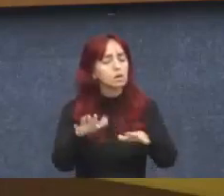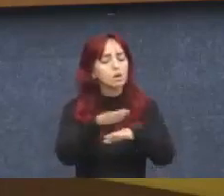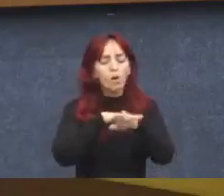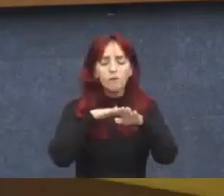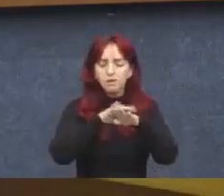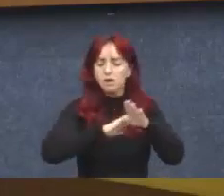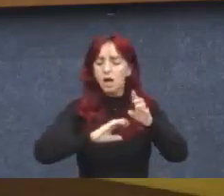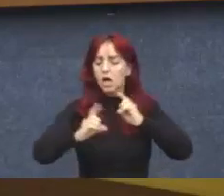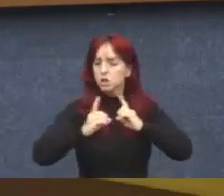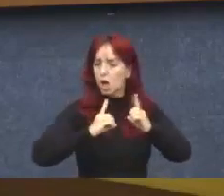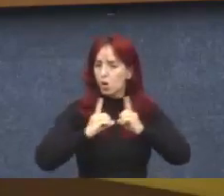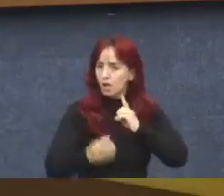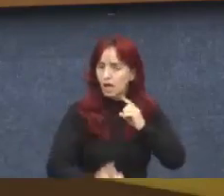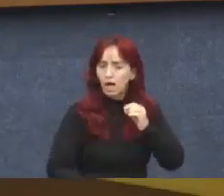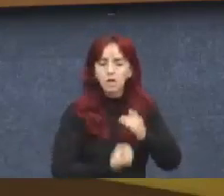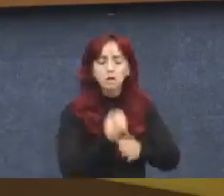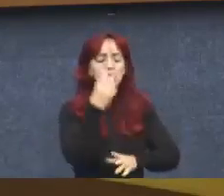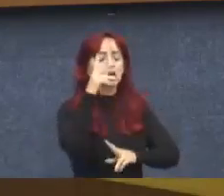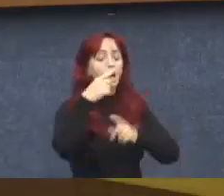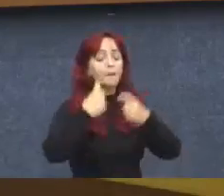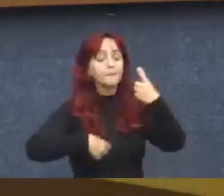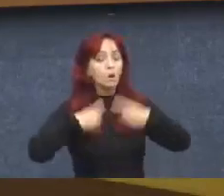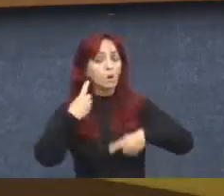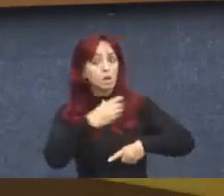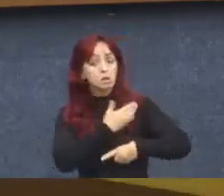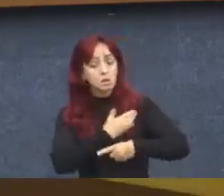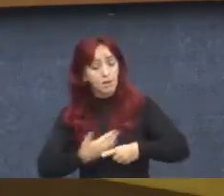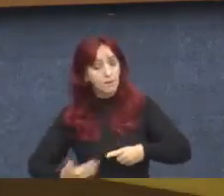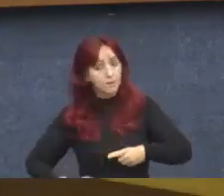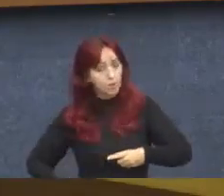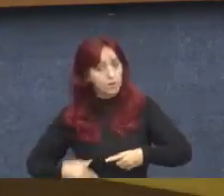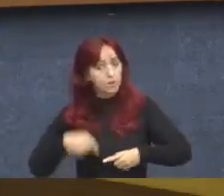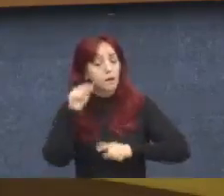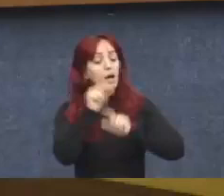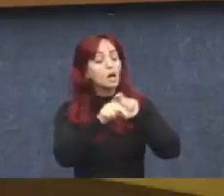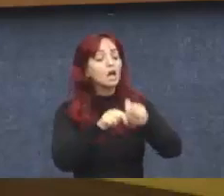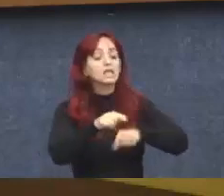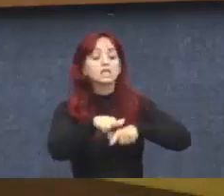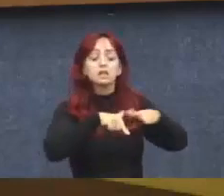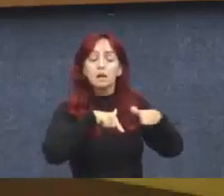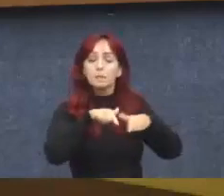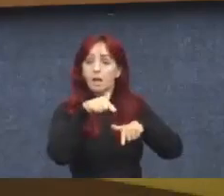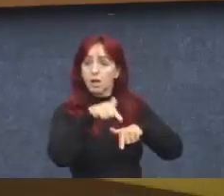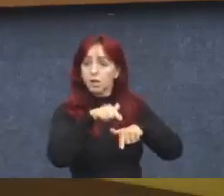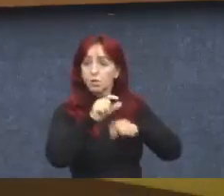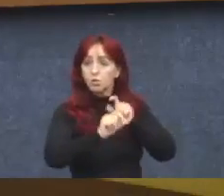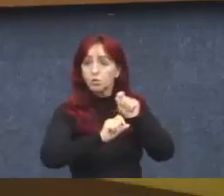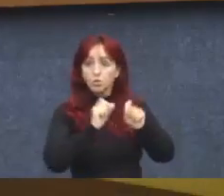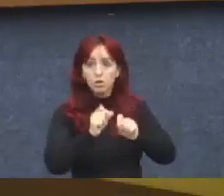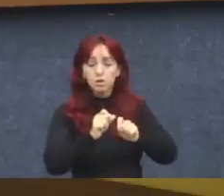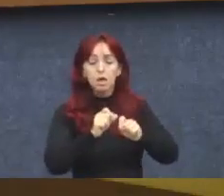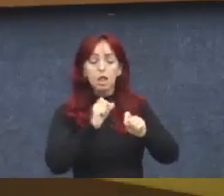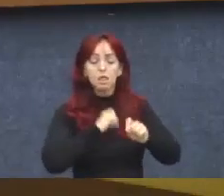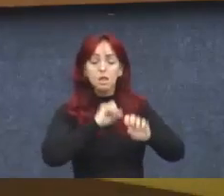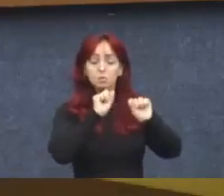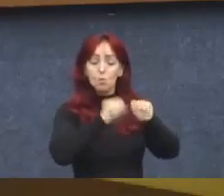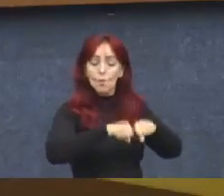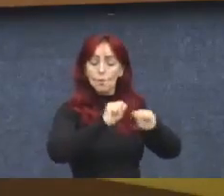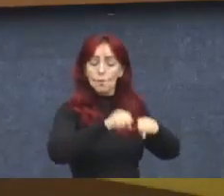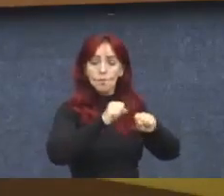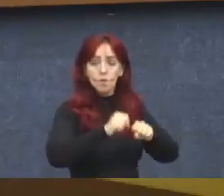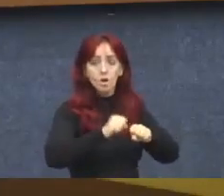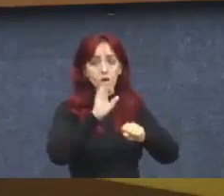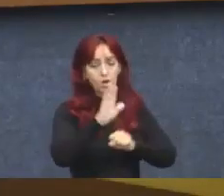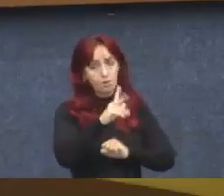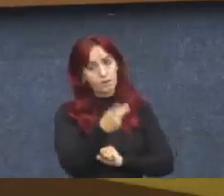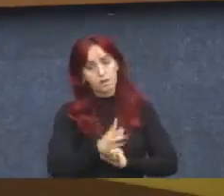dialogar, criar políticas públicas para esses trabalhadores, essas trabalhadoras que estão nas carroças na nossa